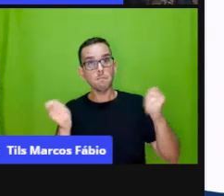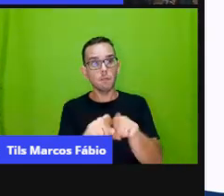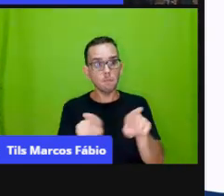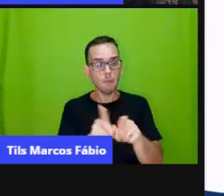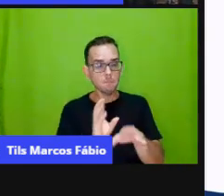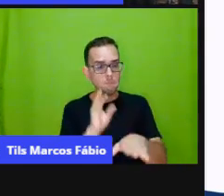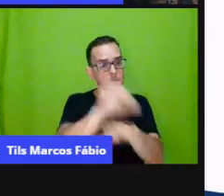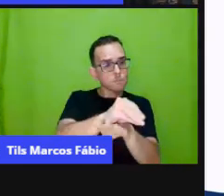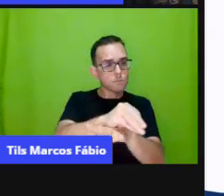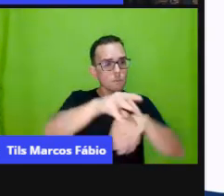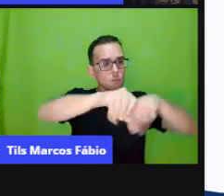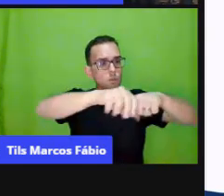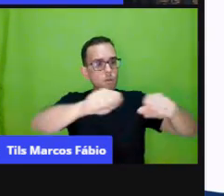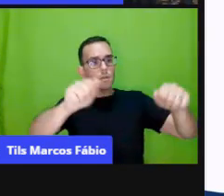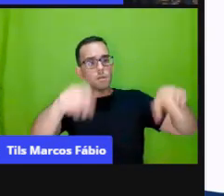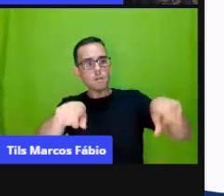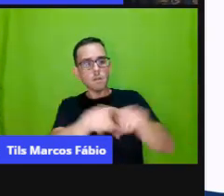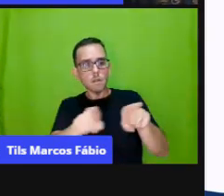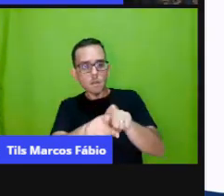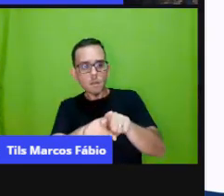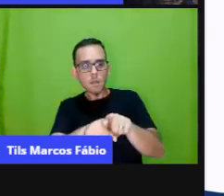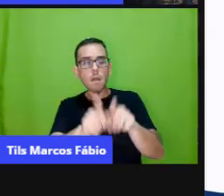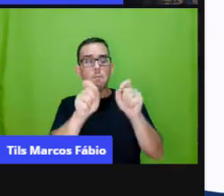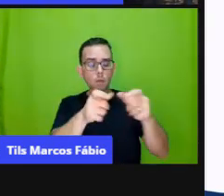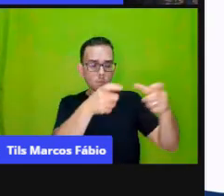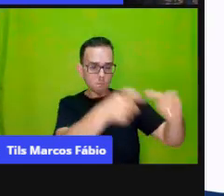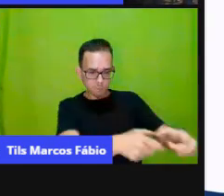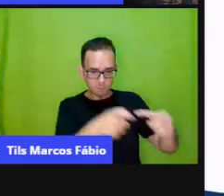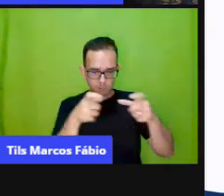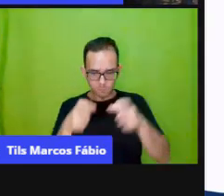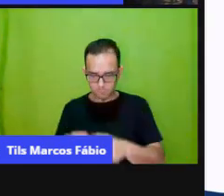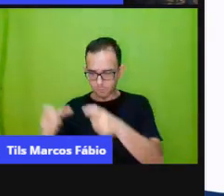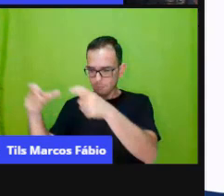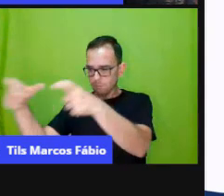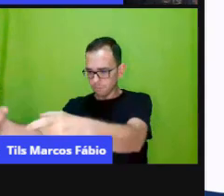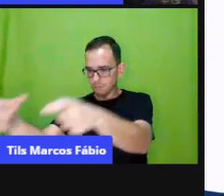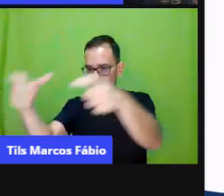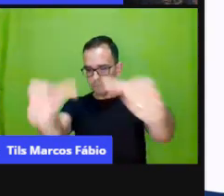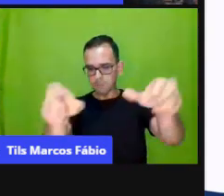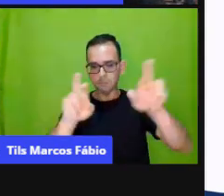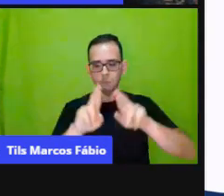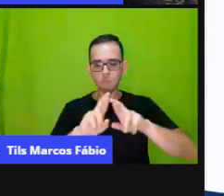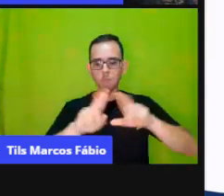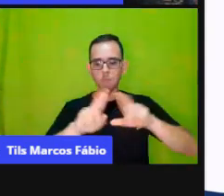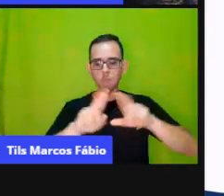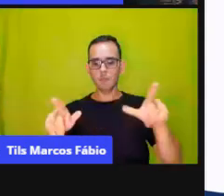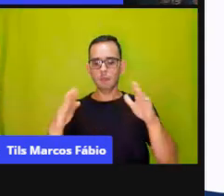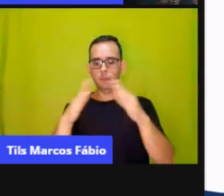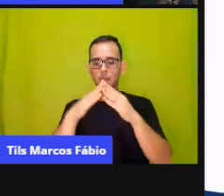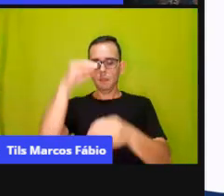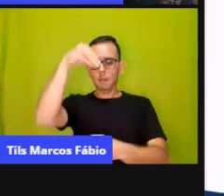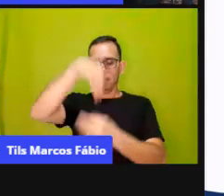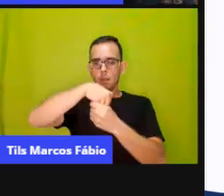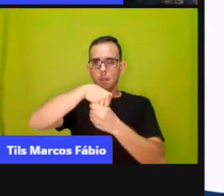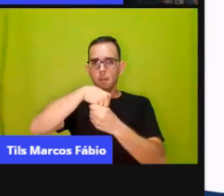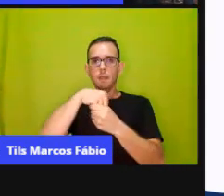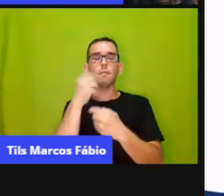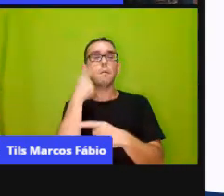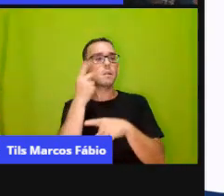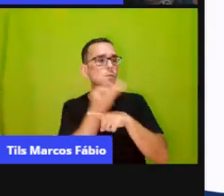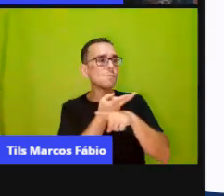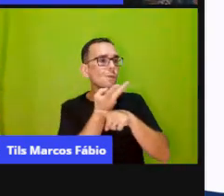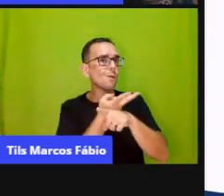eu posso colocar os potinhos em locais diferentes na casa, para ele ter que procurar.